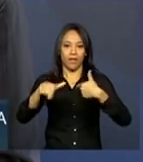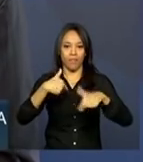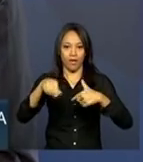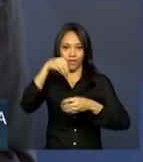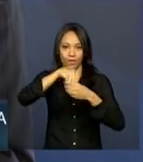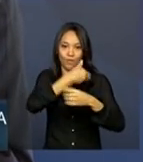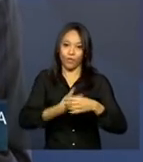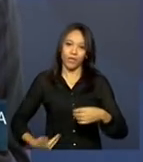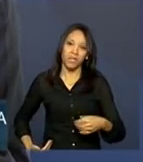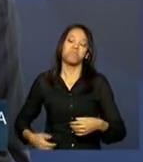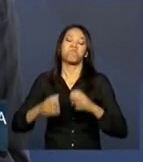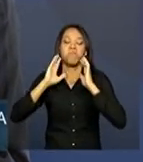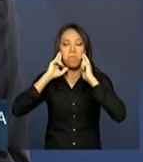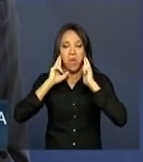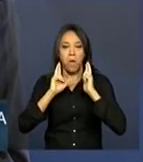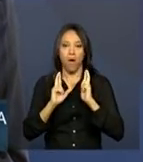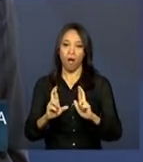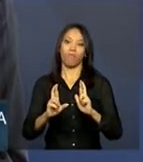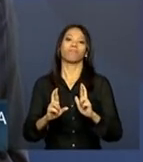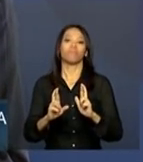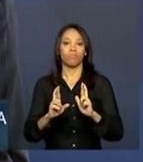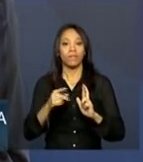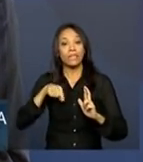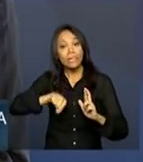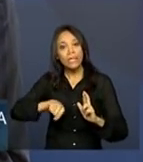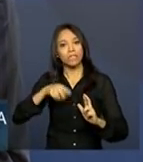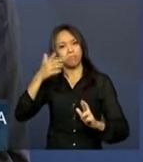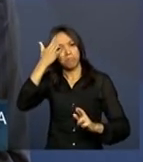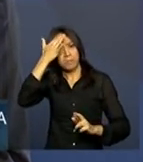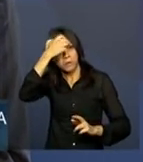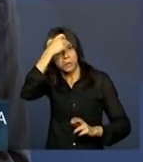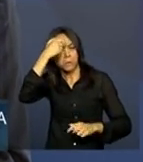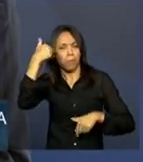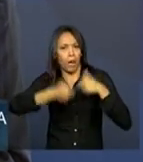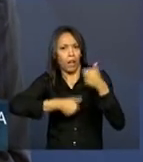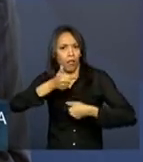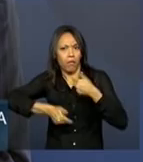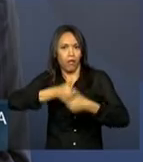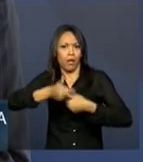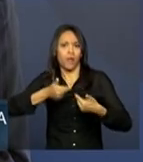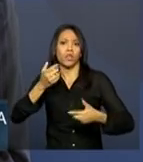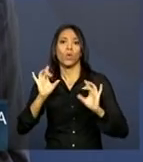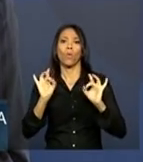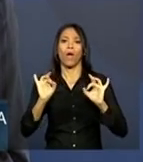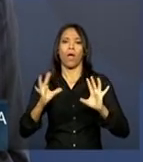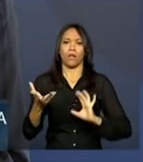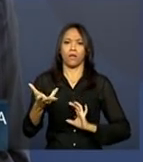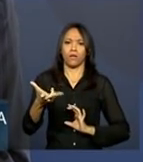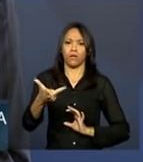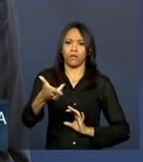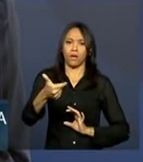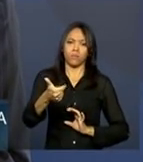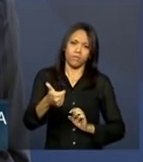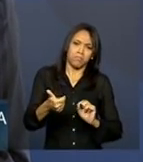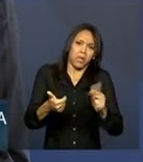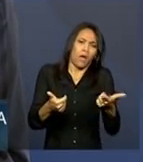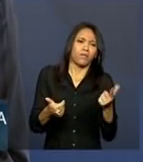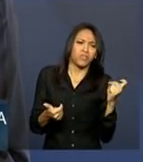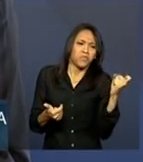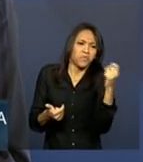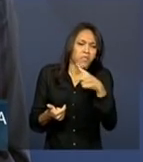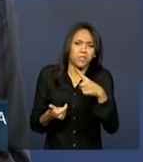brasileiro e demonstraram a capacidade do serviço público de produzir um trabalho de qualidade mesmo em circunstâncias muito